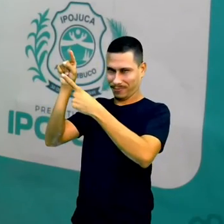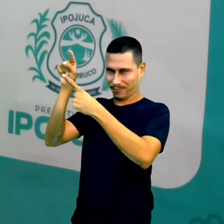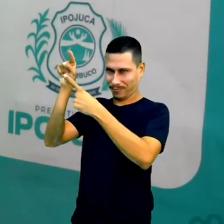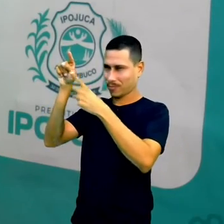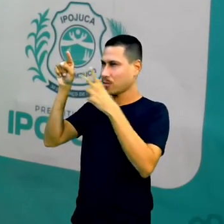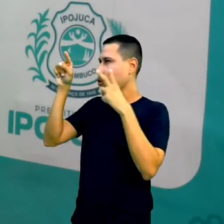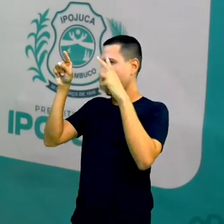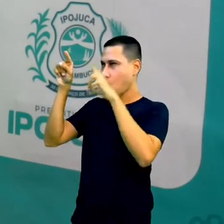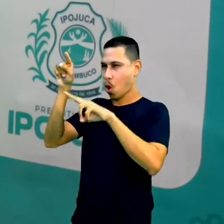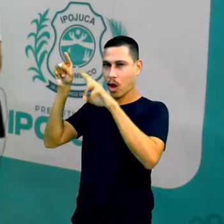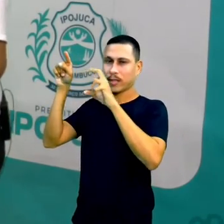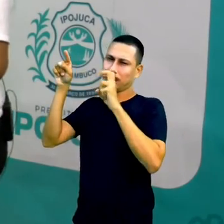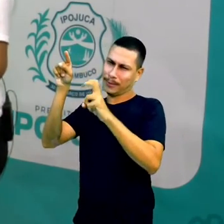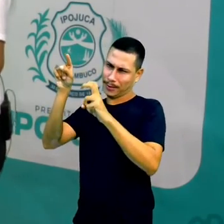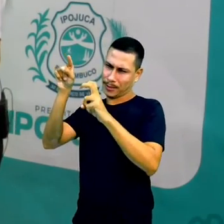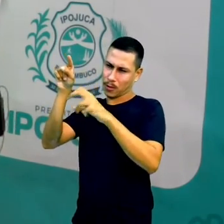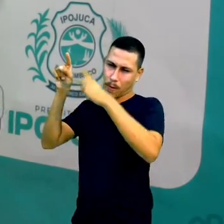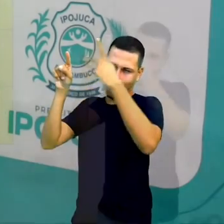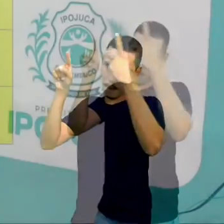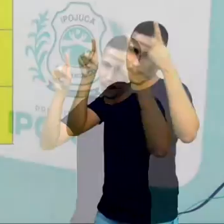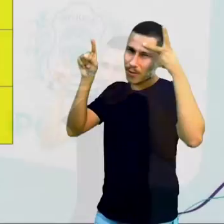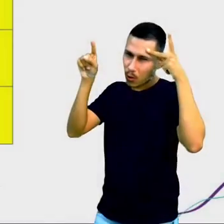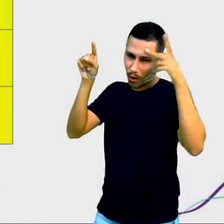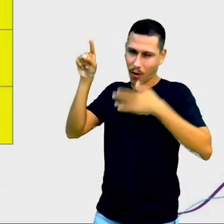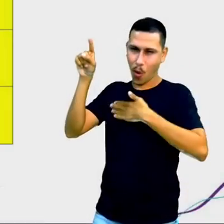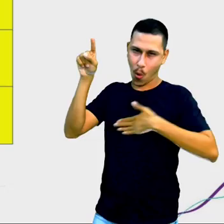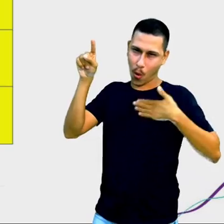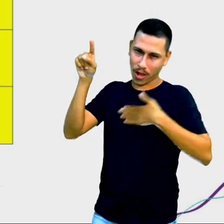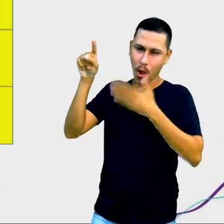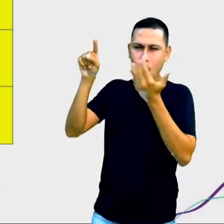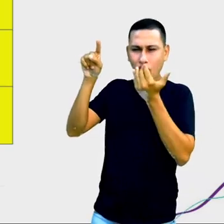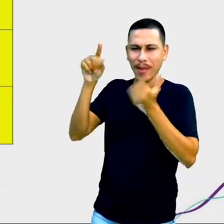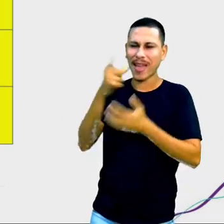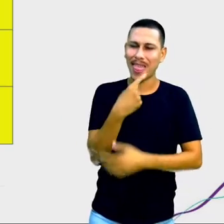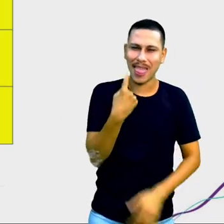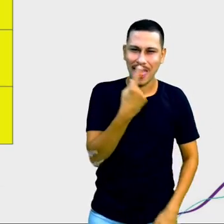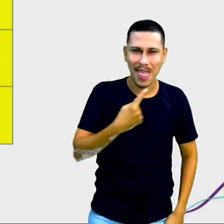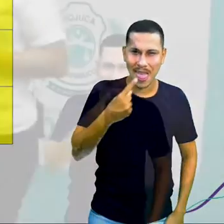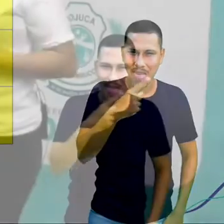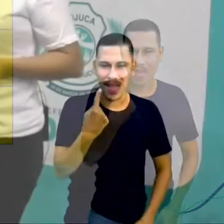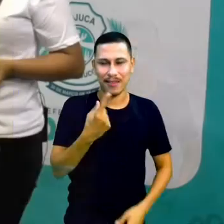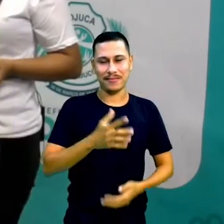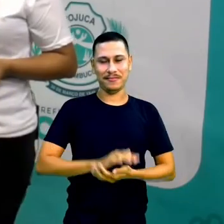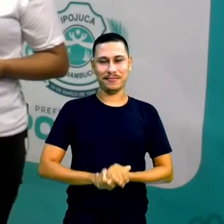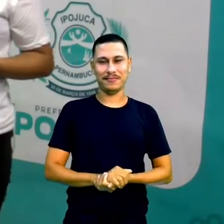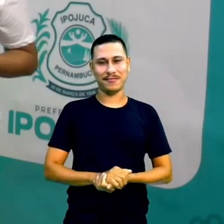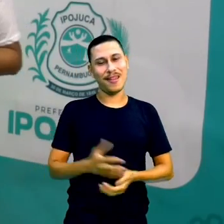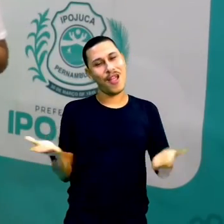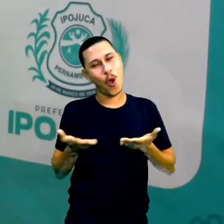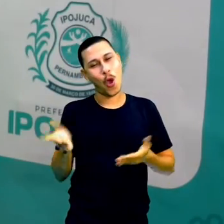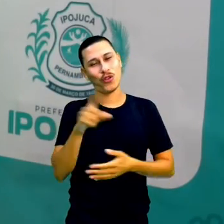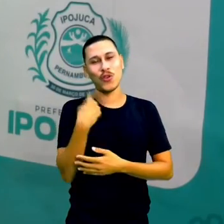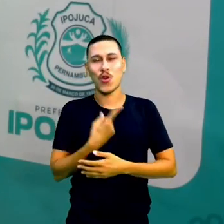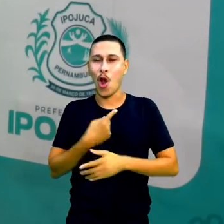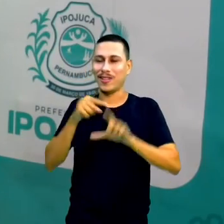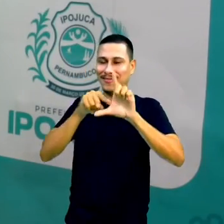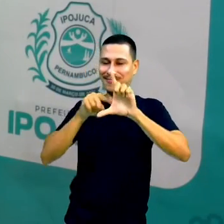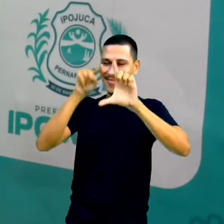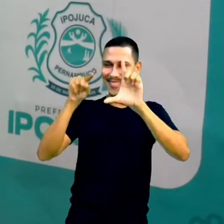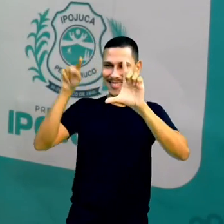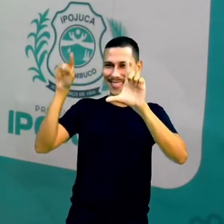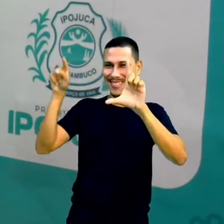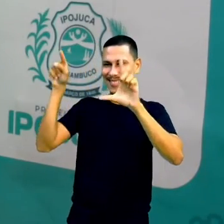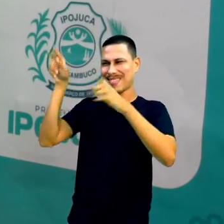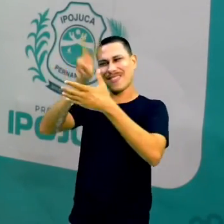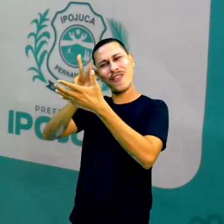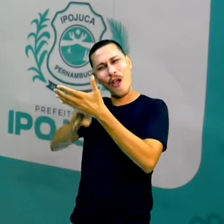Aqui, ó, 5 pessoas gostam de pirulitos. Acabamos de fazer a leitura